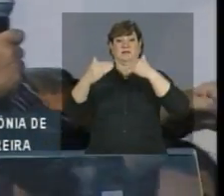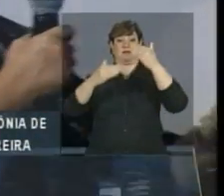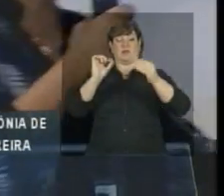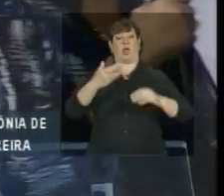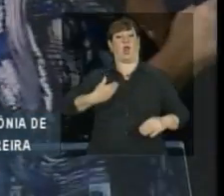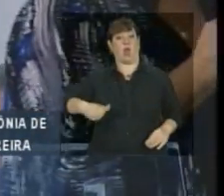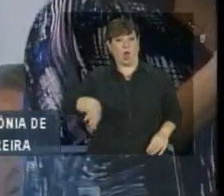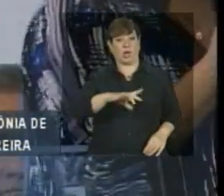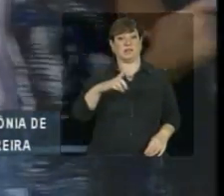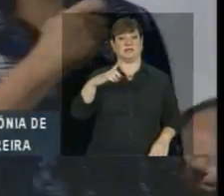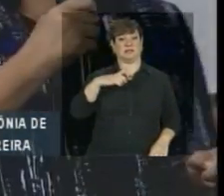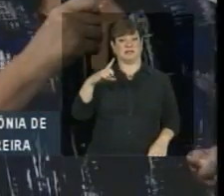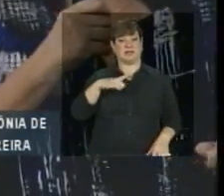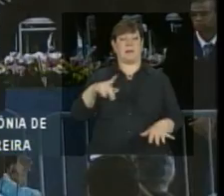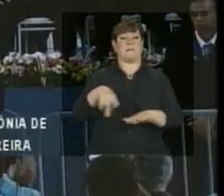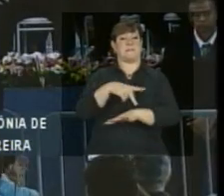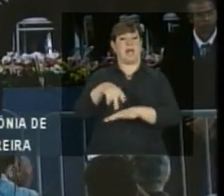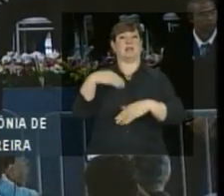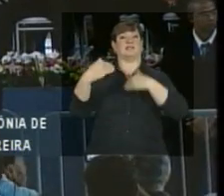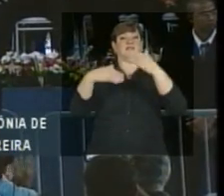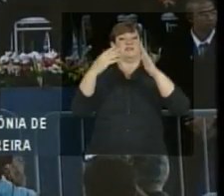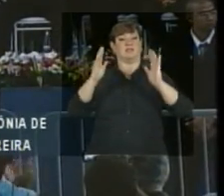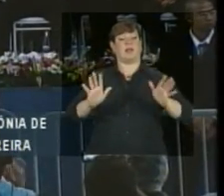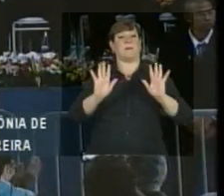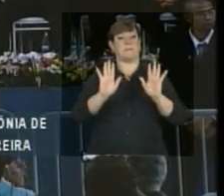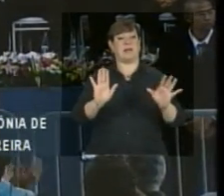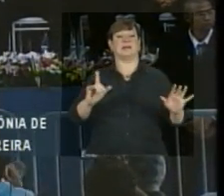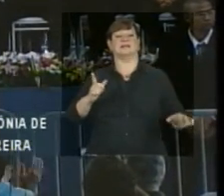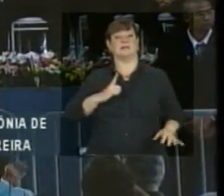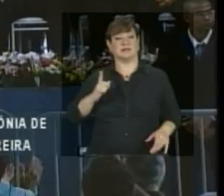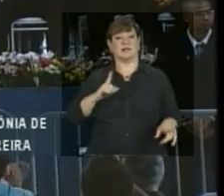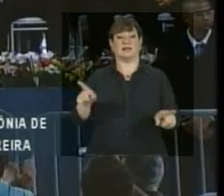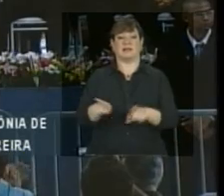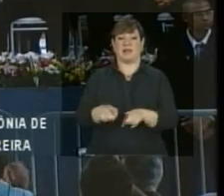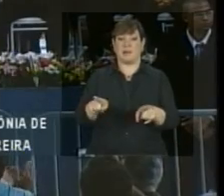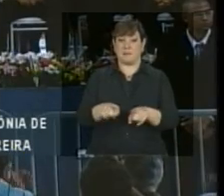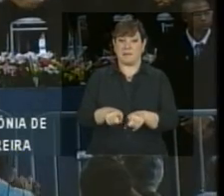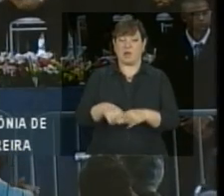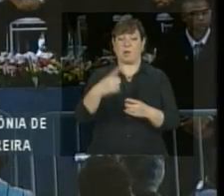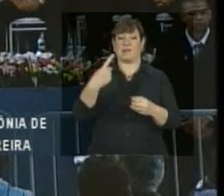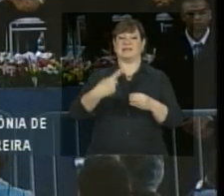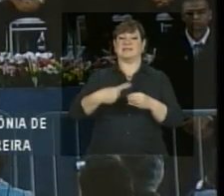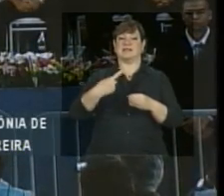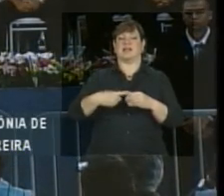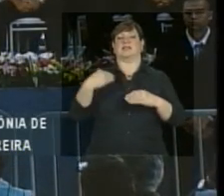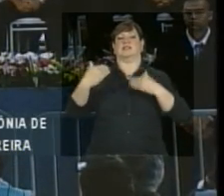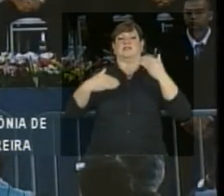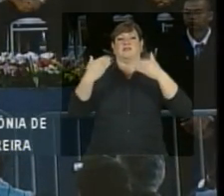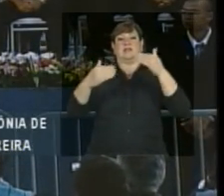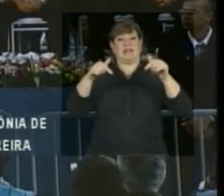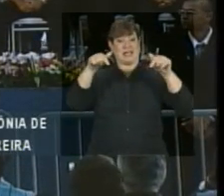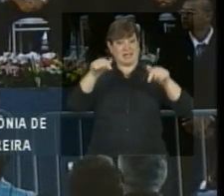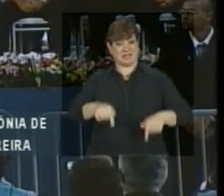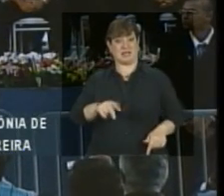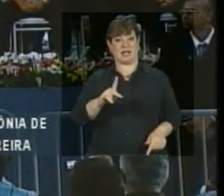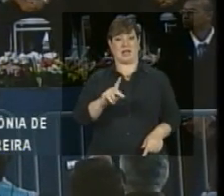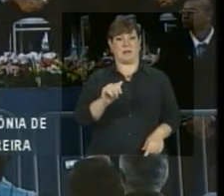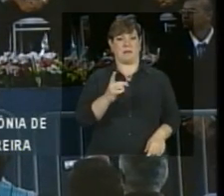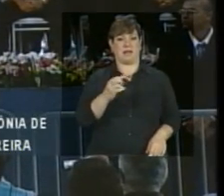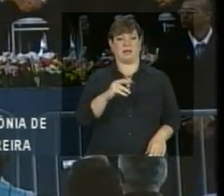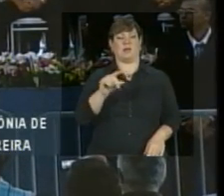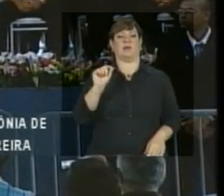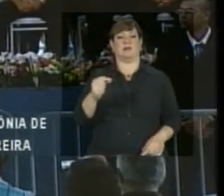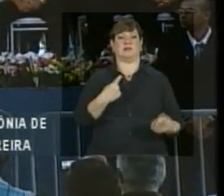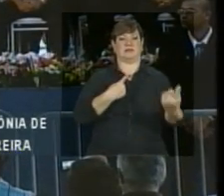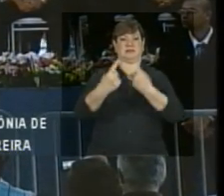Nós temos país desenvolvido, mas temos também uma cidade desenvolvida. Esse padrão de